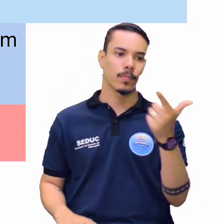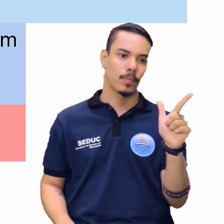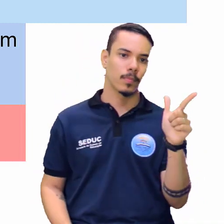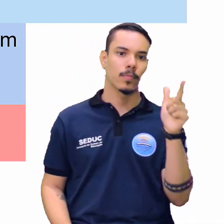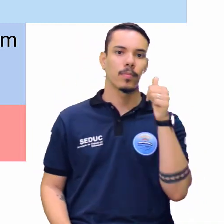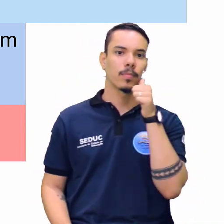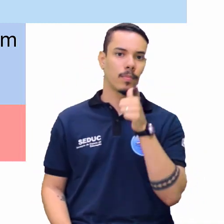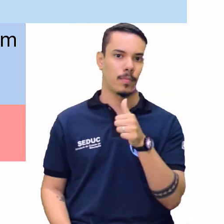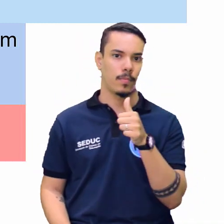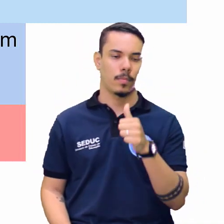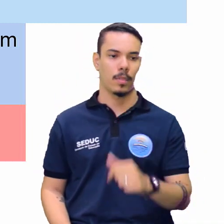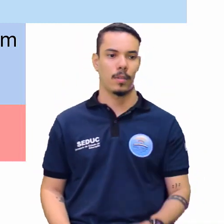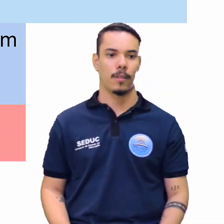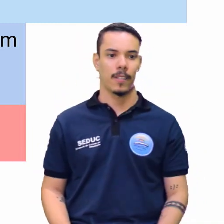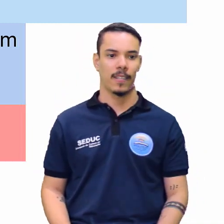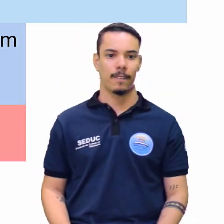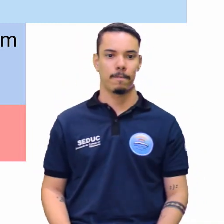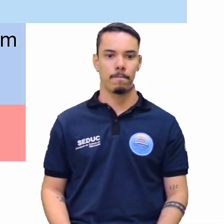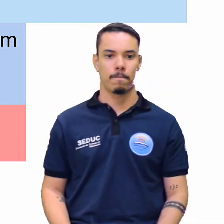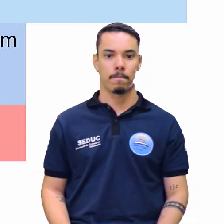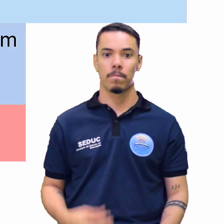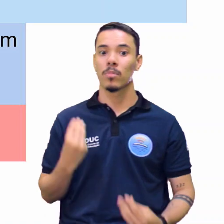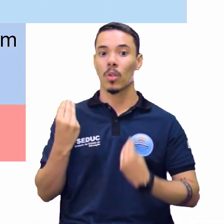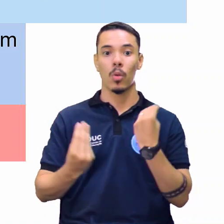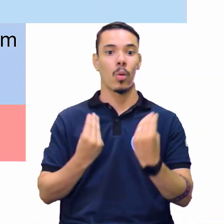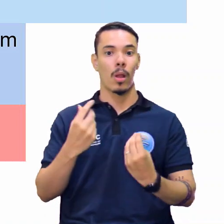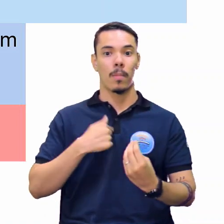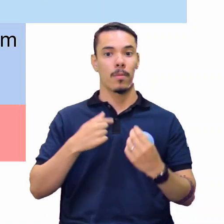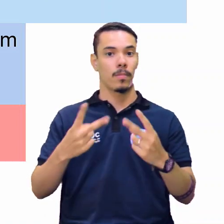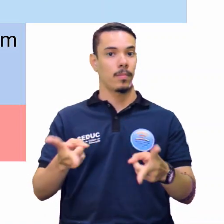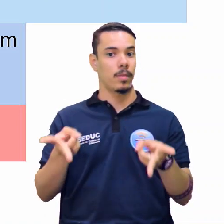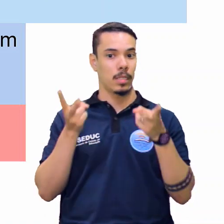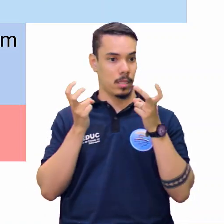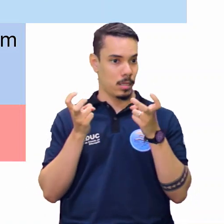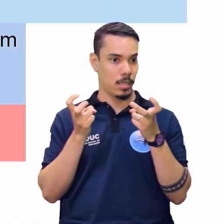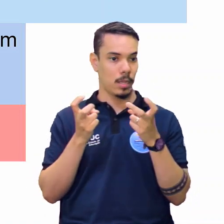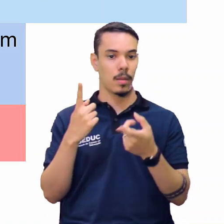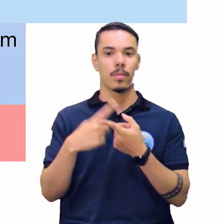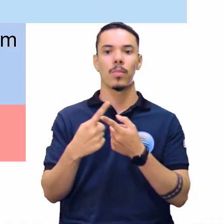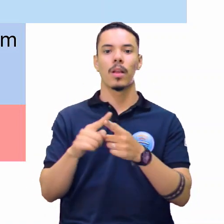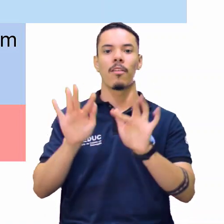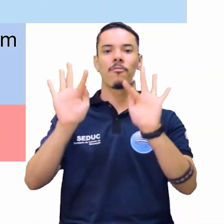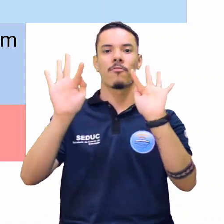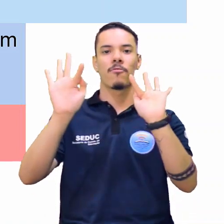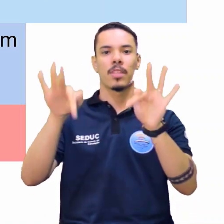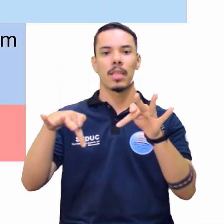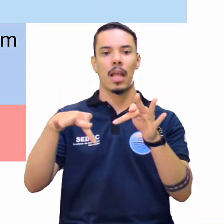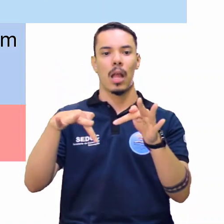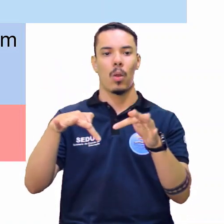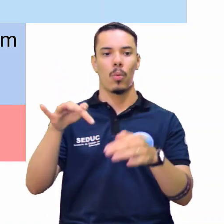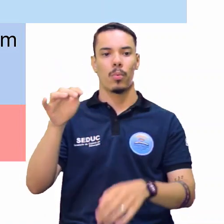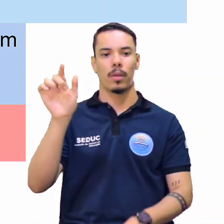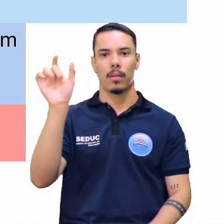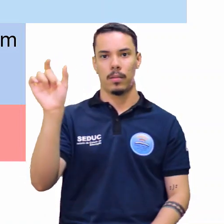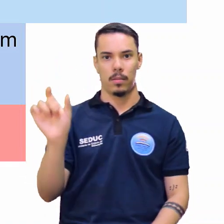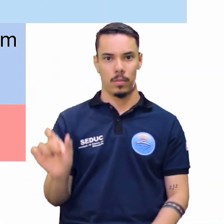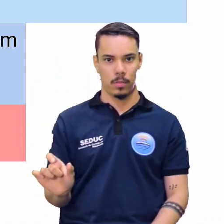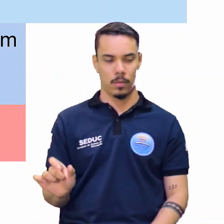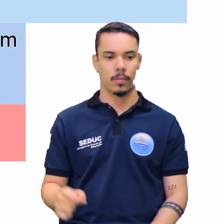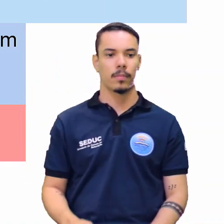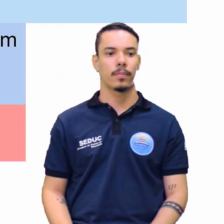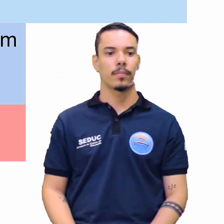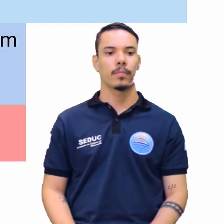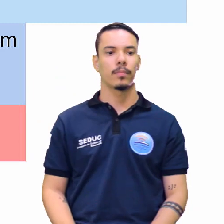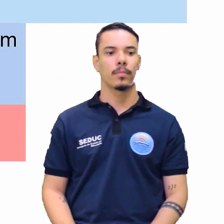forma para o masculino como que eu vou perceber isso pela terminação da palavra né E